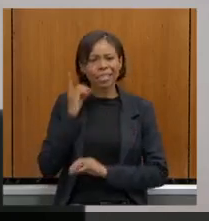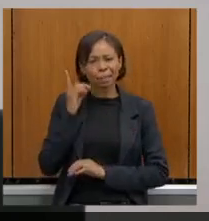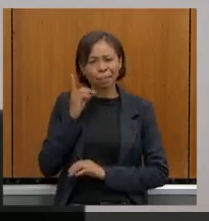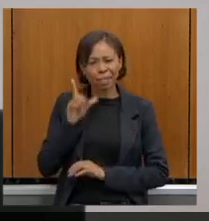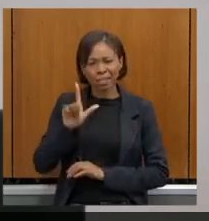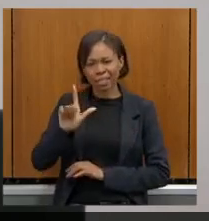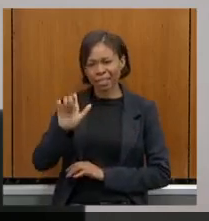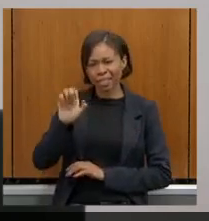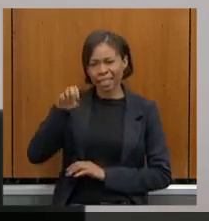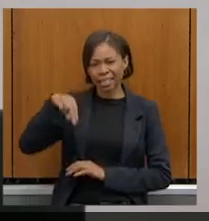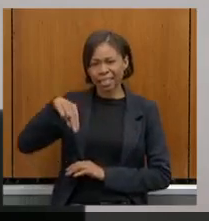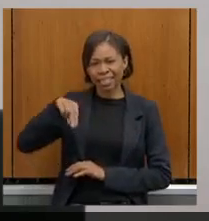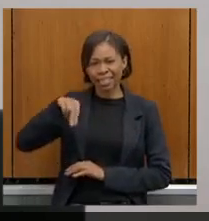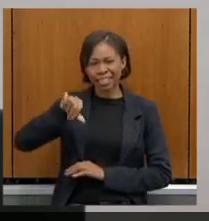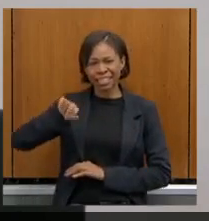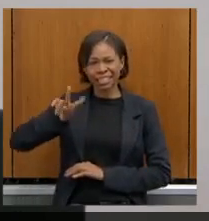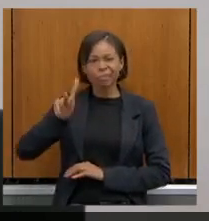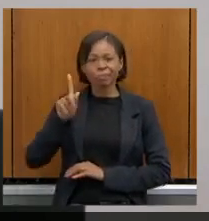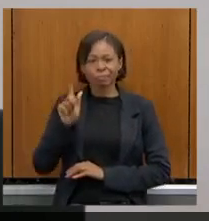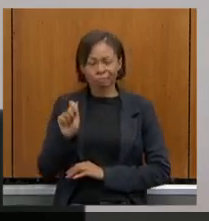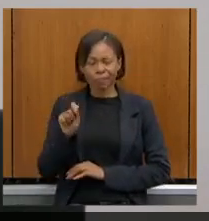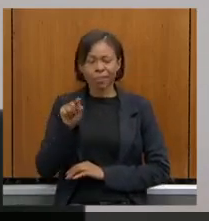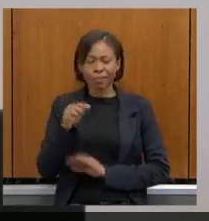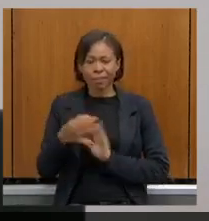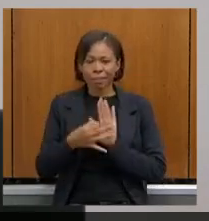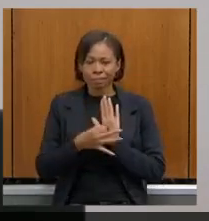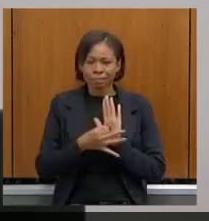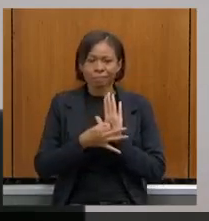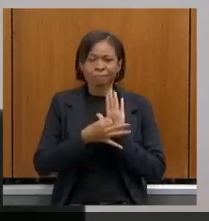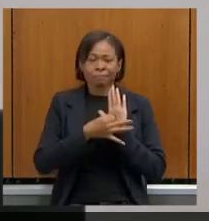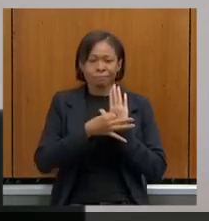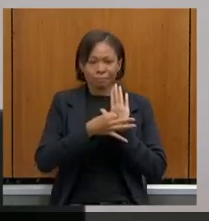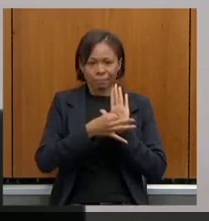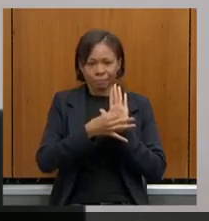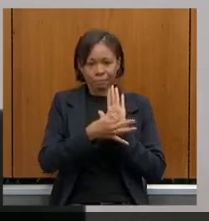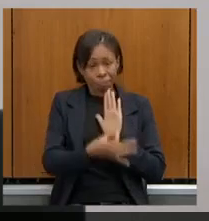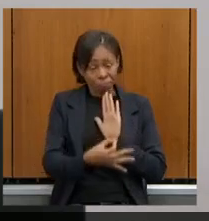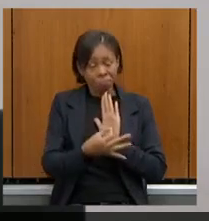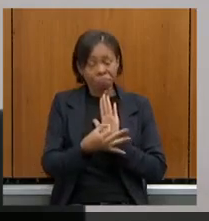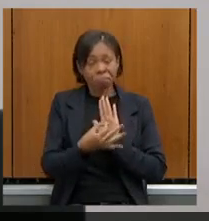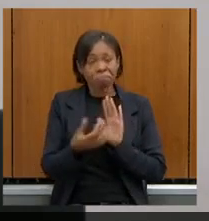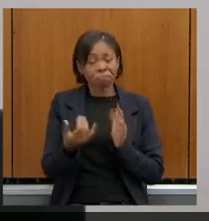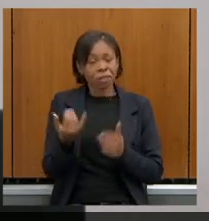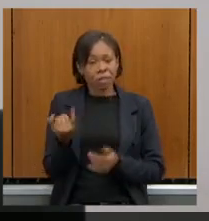Leninha que traz aí uma sugestão muito interessante porque realmente